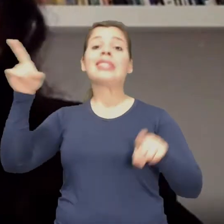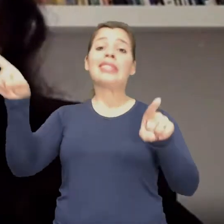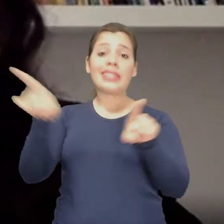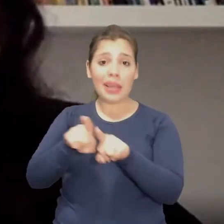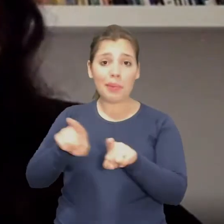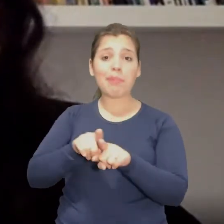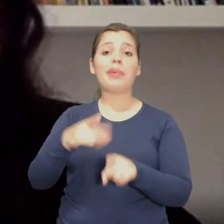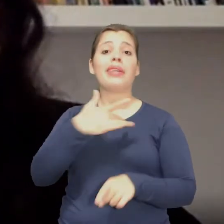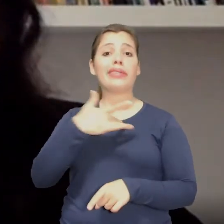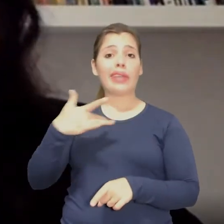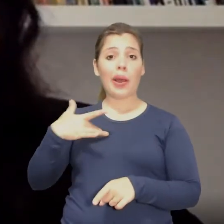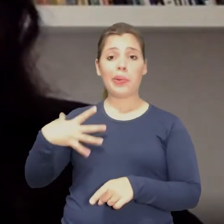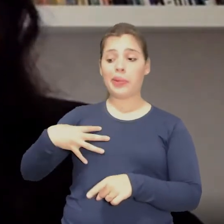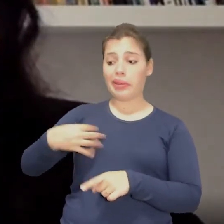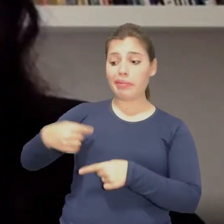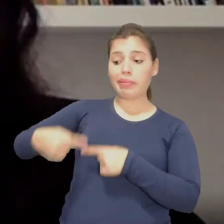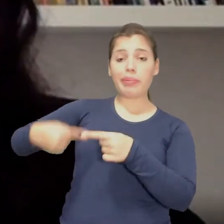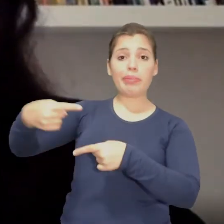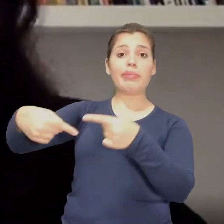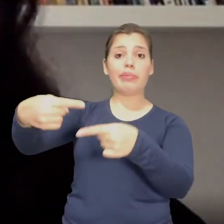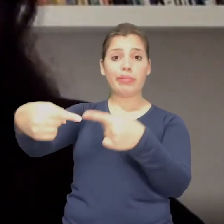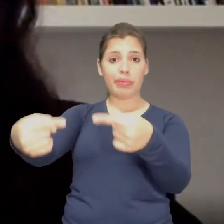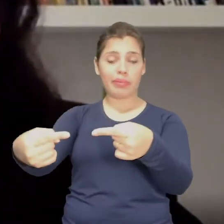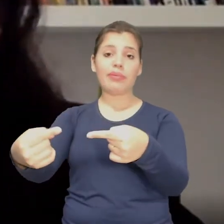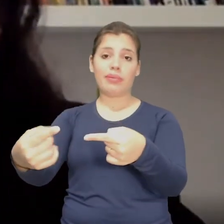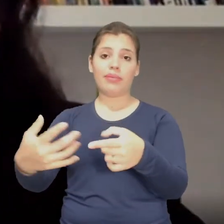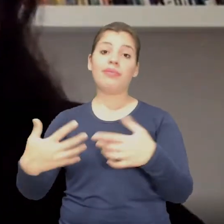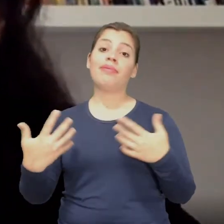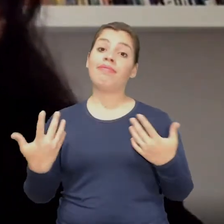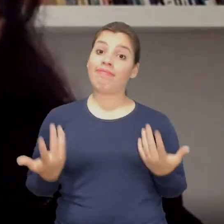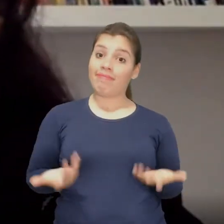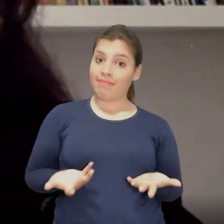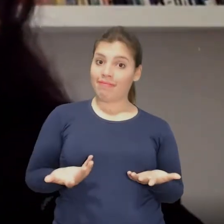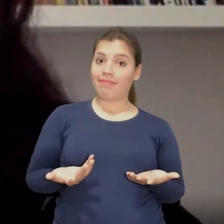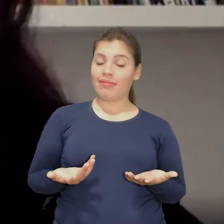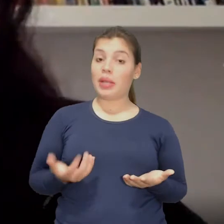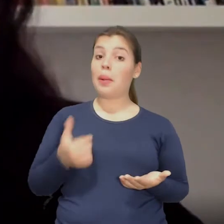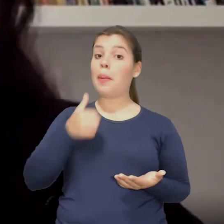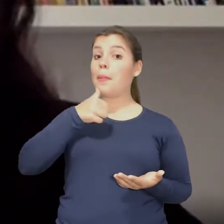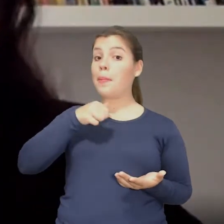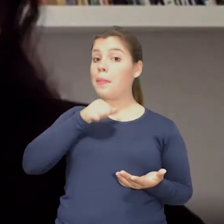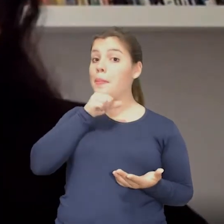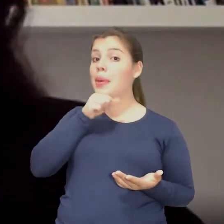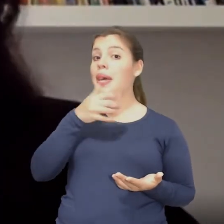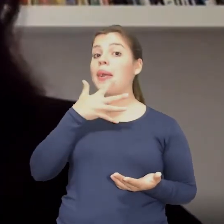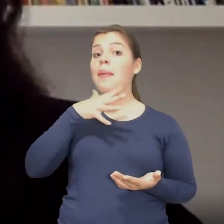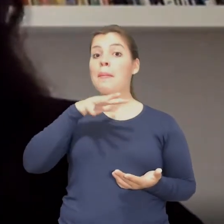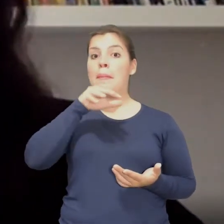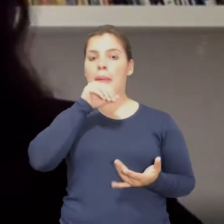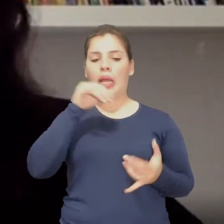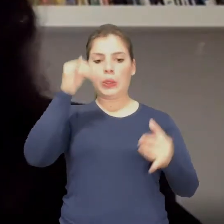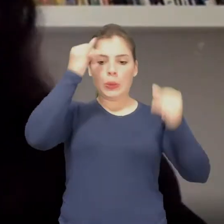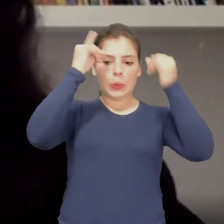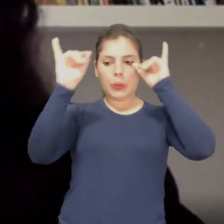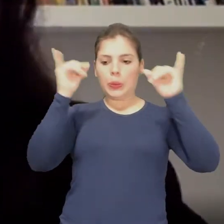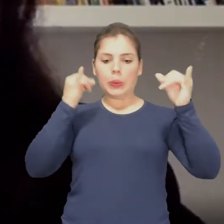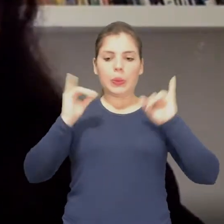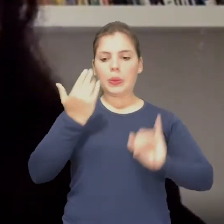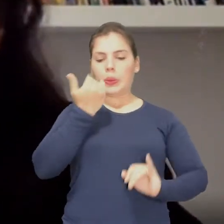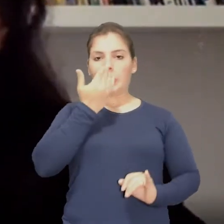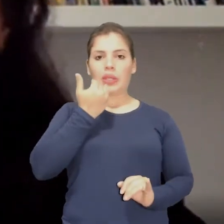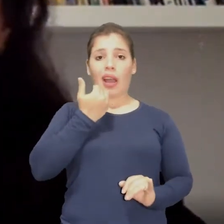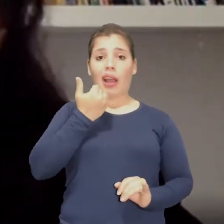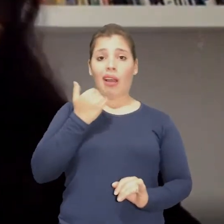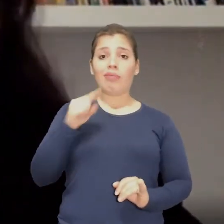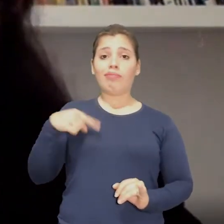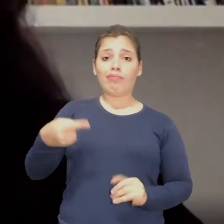gerações. Né? E daí a máxima, tem uma máxima que a gente diz assim, mães restritivas têm filhos obesos.